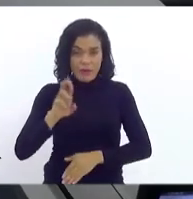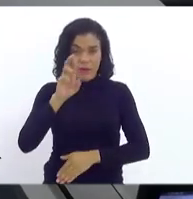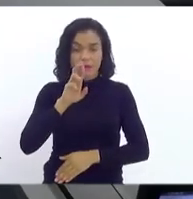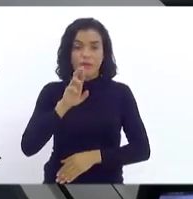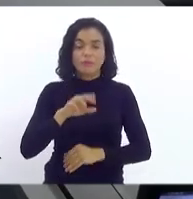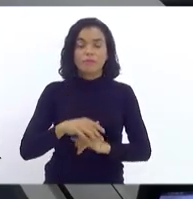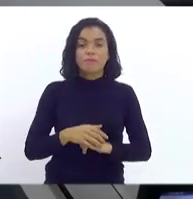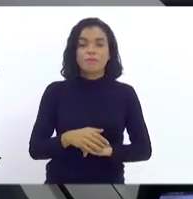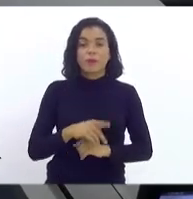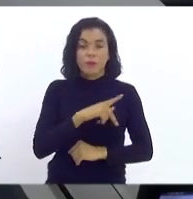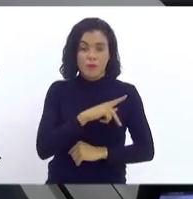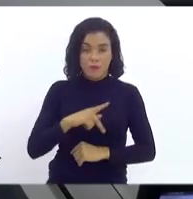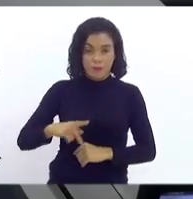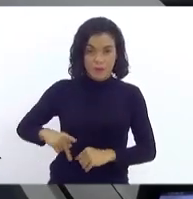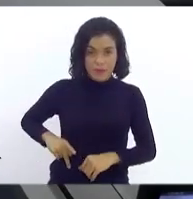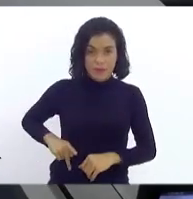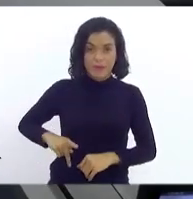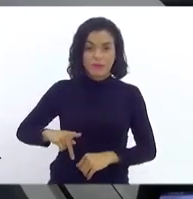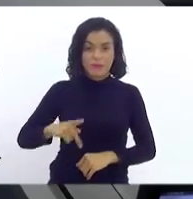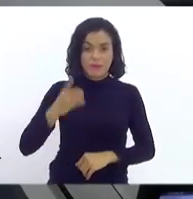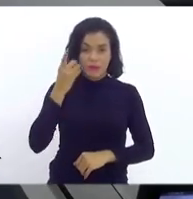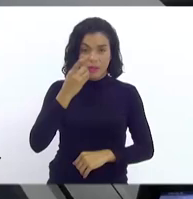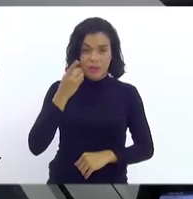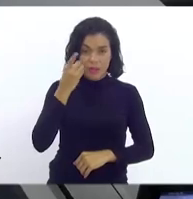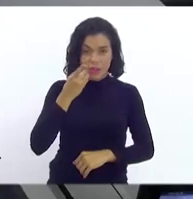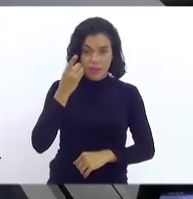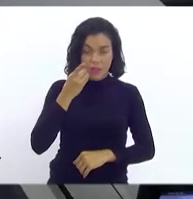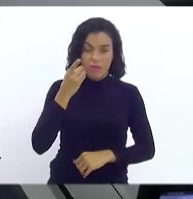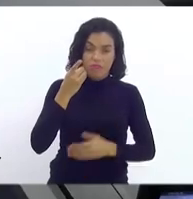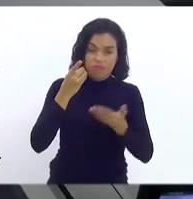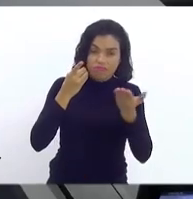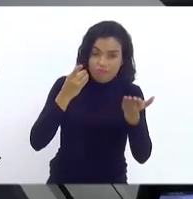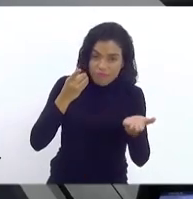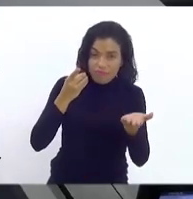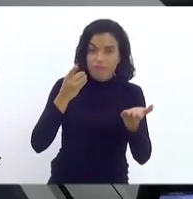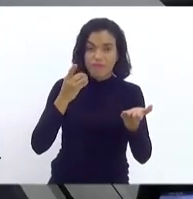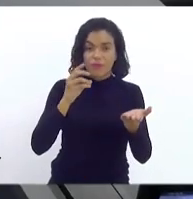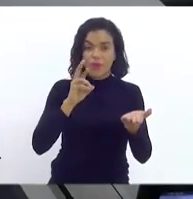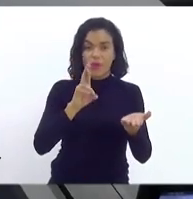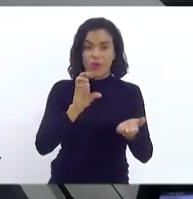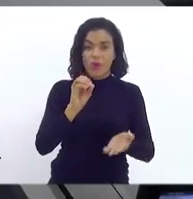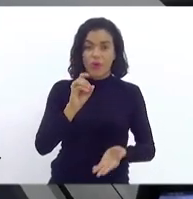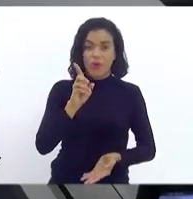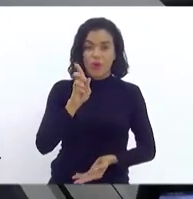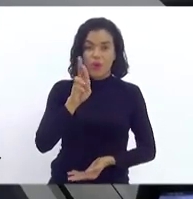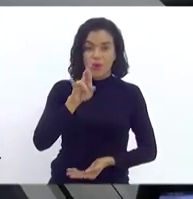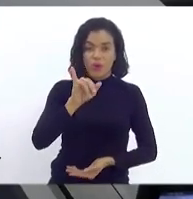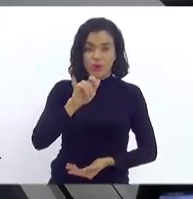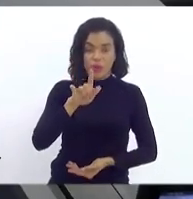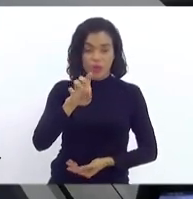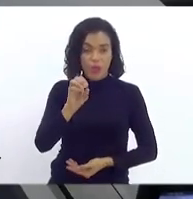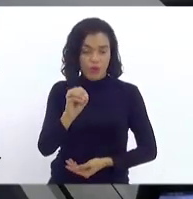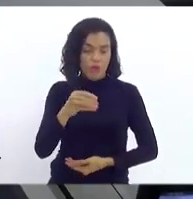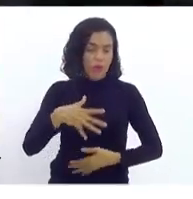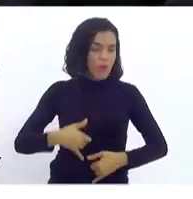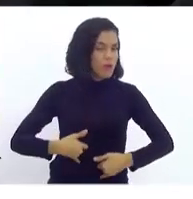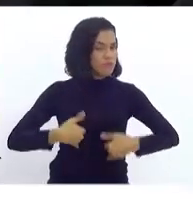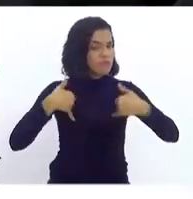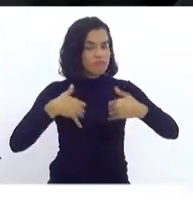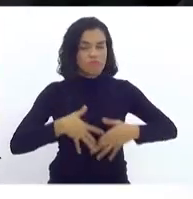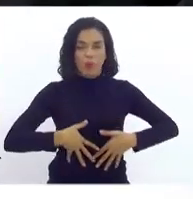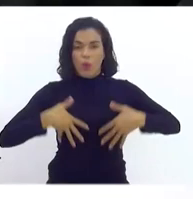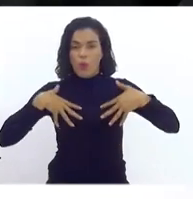representado pelo presidente, o deputado, esse nobre deputado Rodrigo Amorim. É uma honra que está